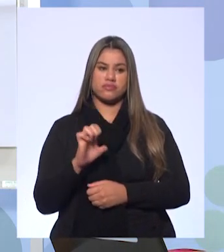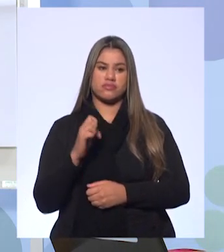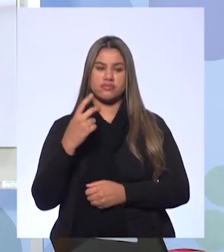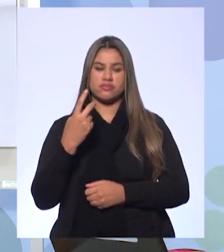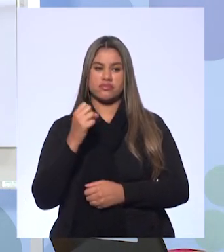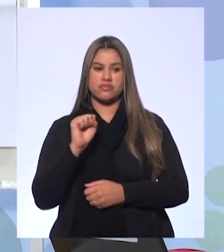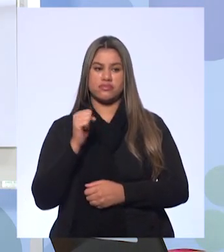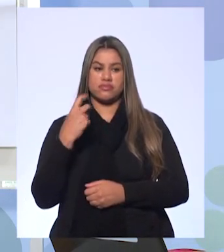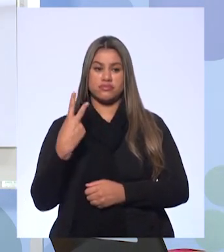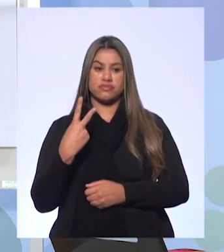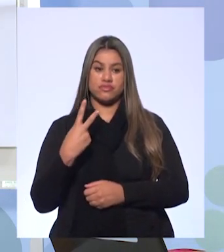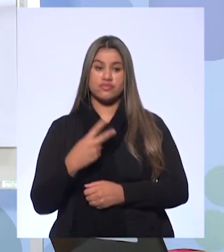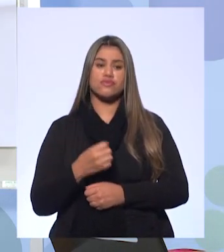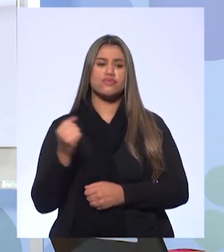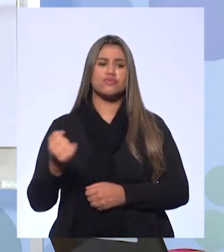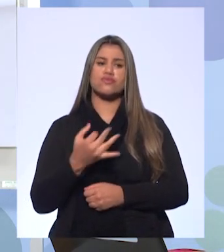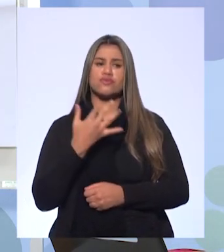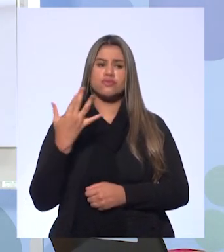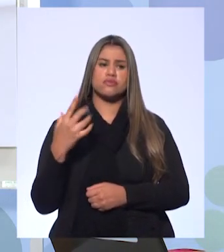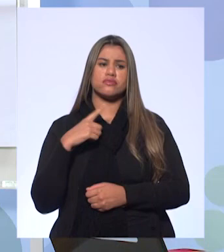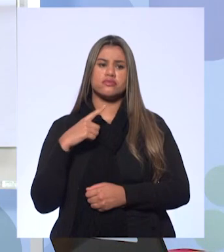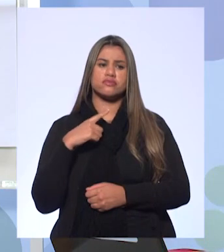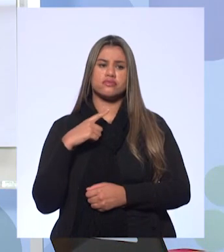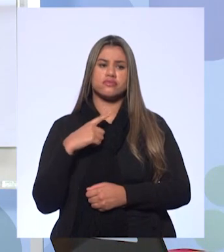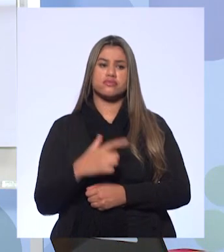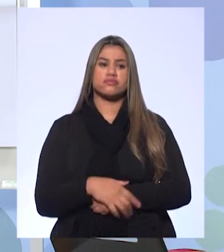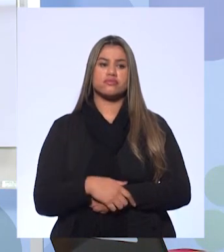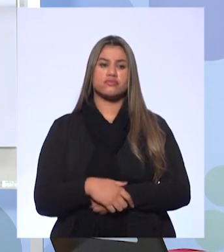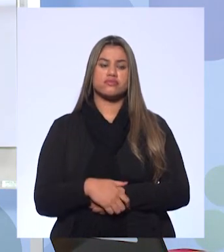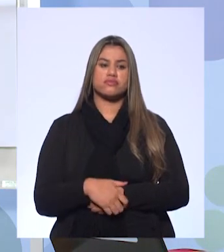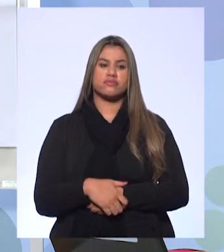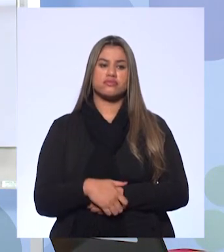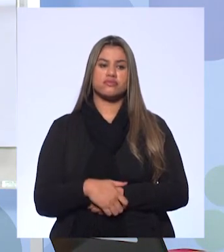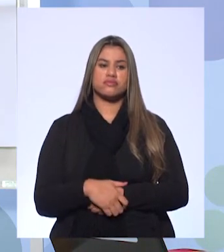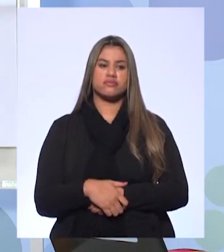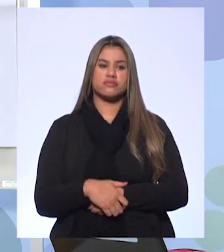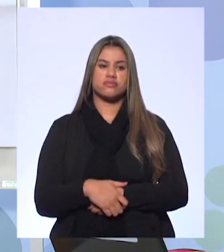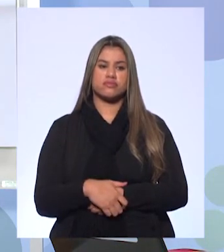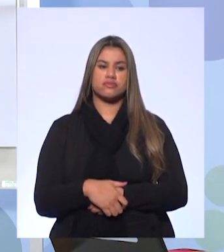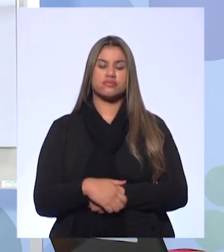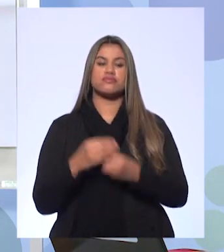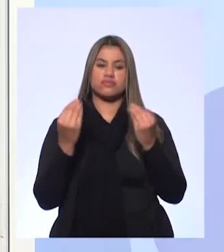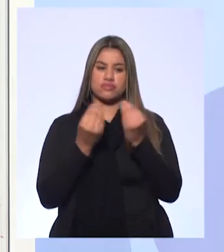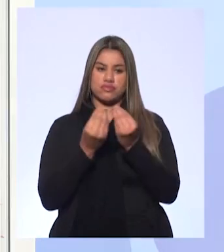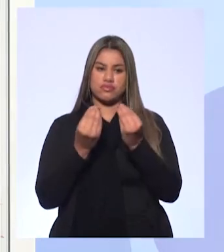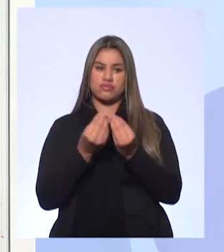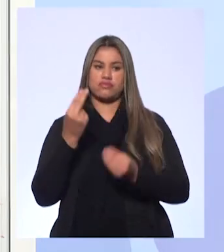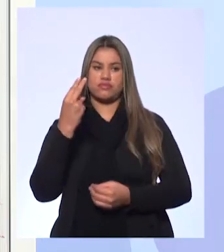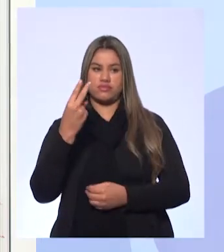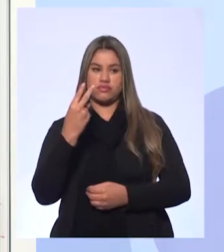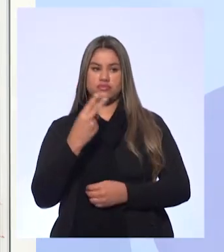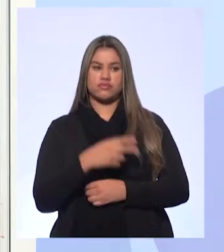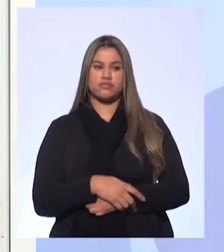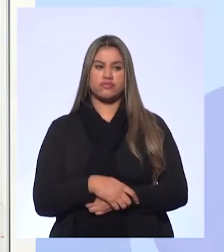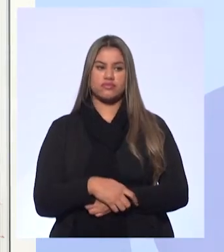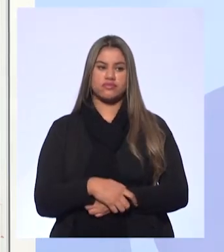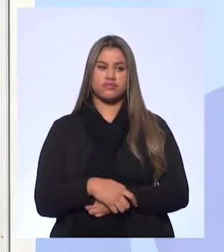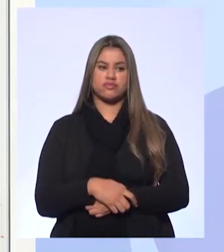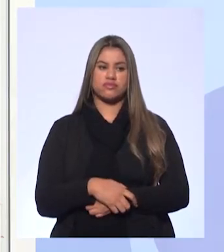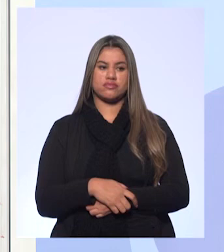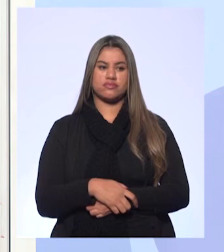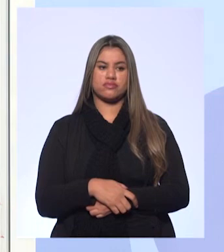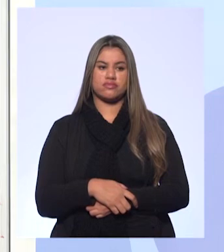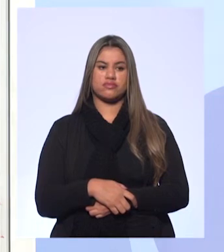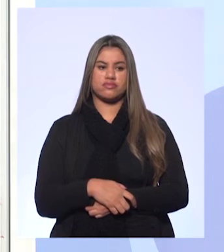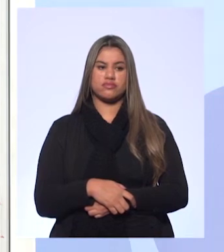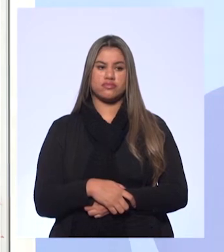2CuFeSO2. Ele pergunta quantas moléculas eu tenho aqui. Ele deu o valor aqui, 2. Então, eu tenho 2 moléculas. Aí, o que ele